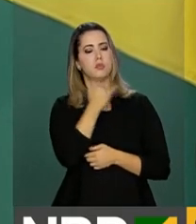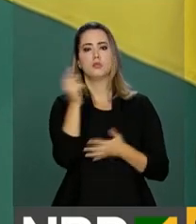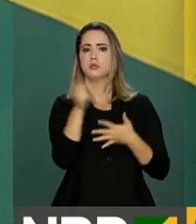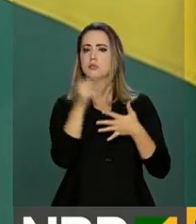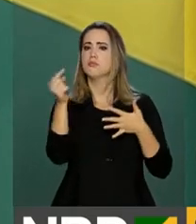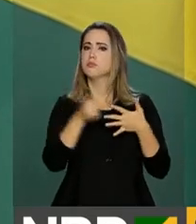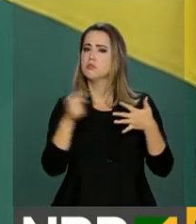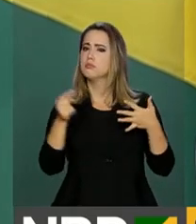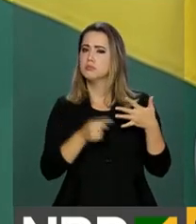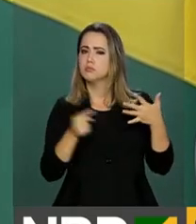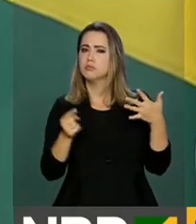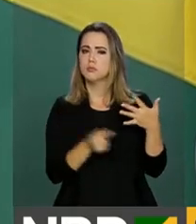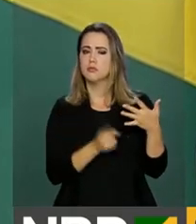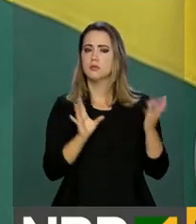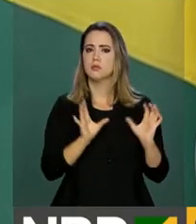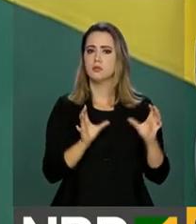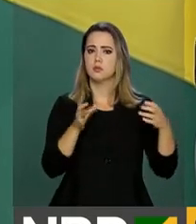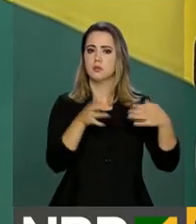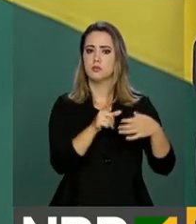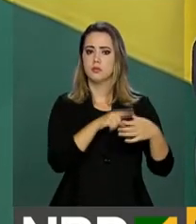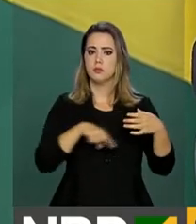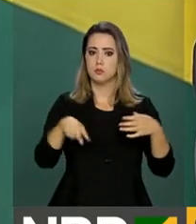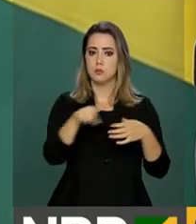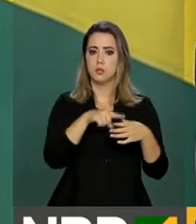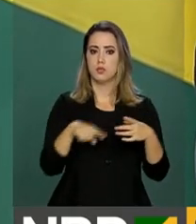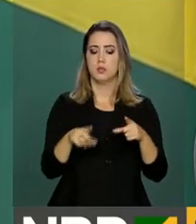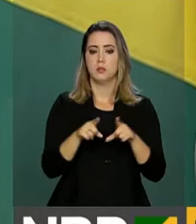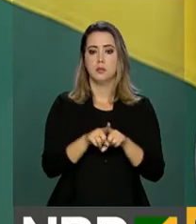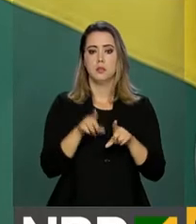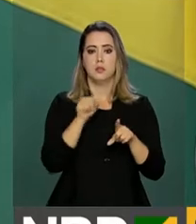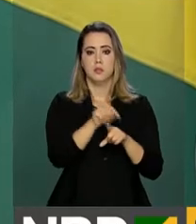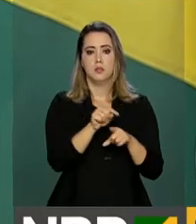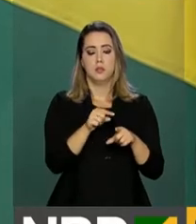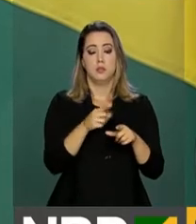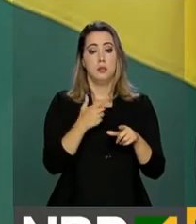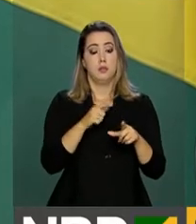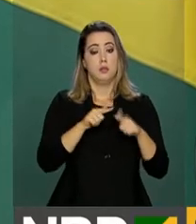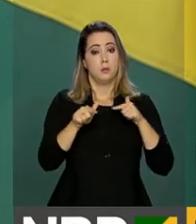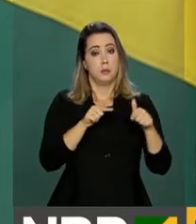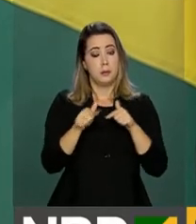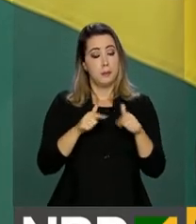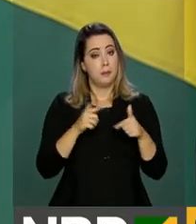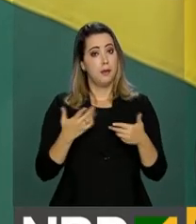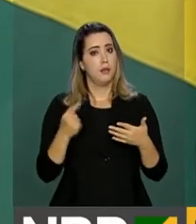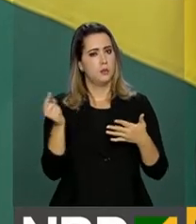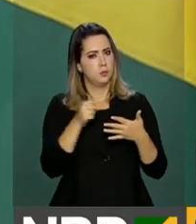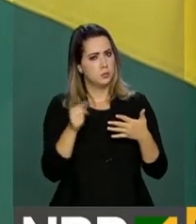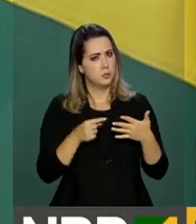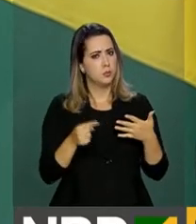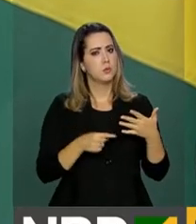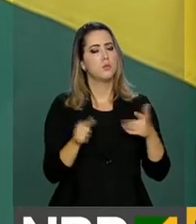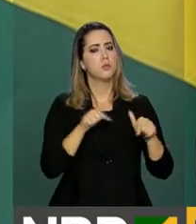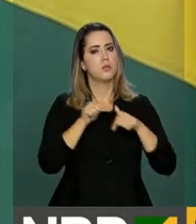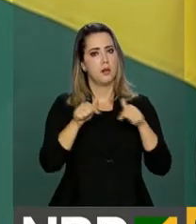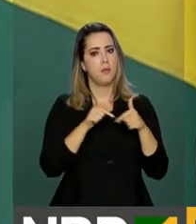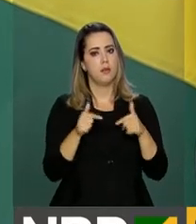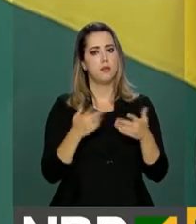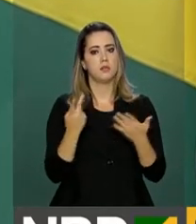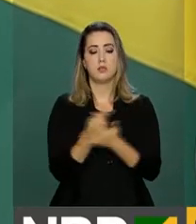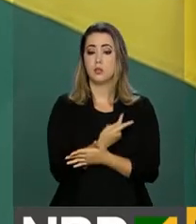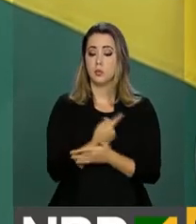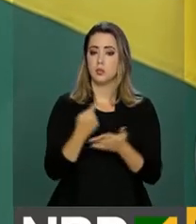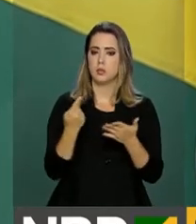em nível não nesta desta grandiosidade digamos mas que foram tomadas estão sendo tomadas estão